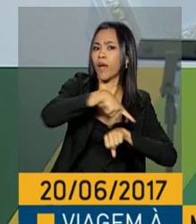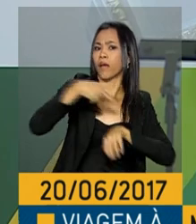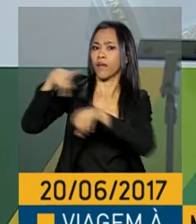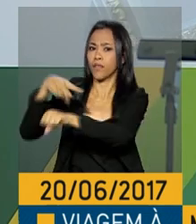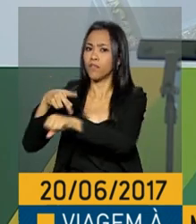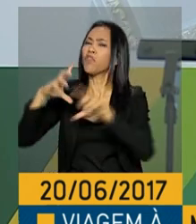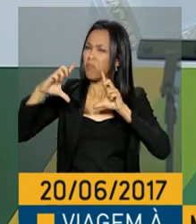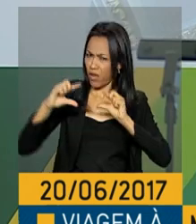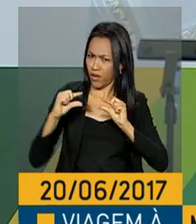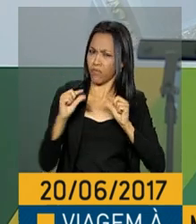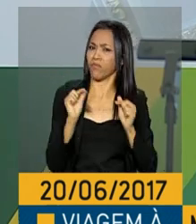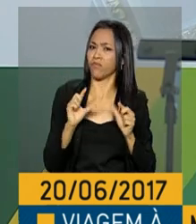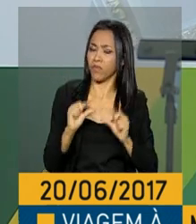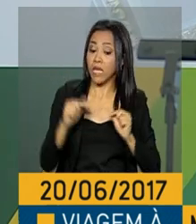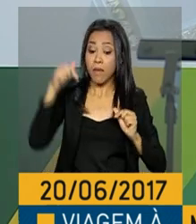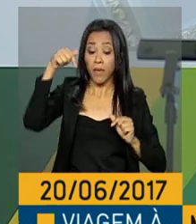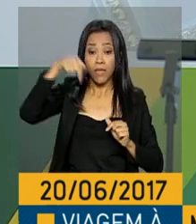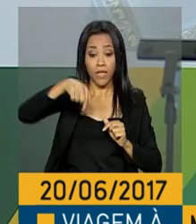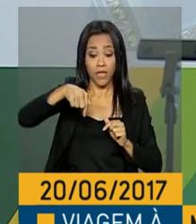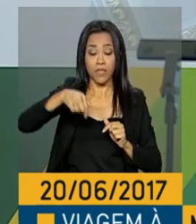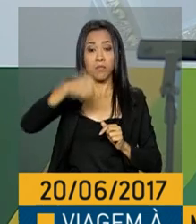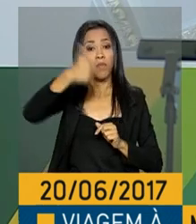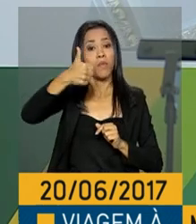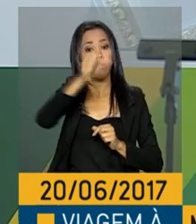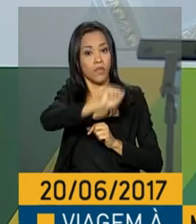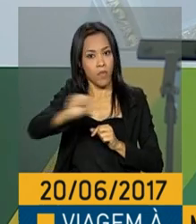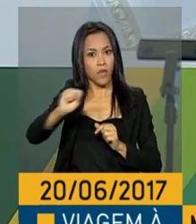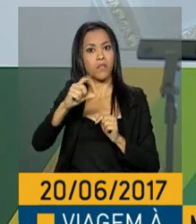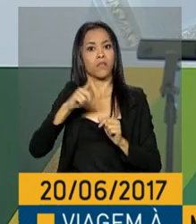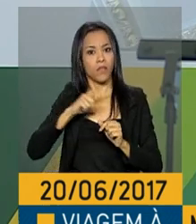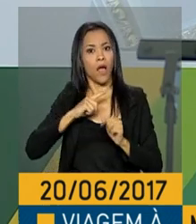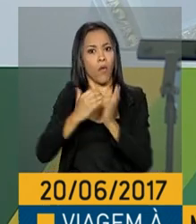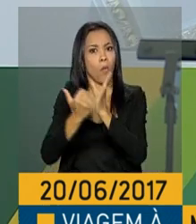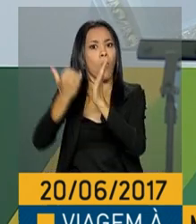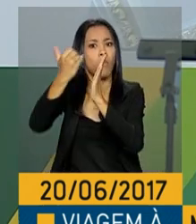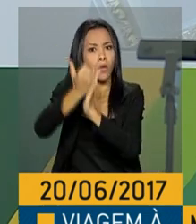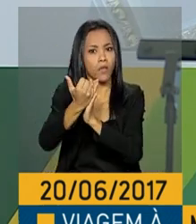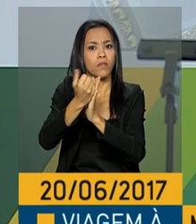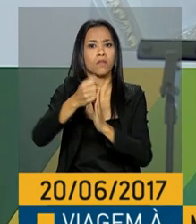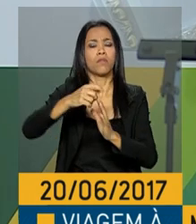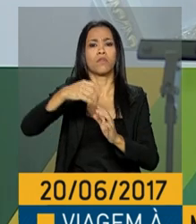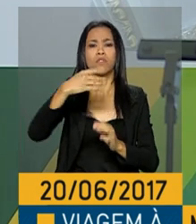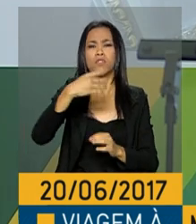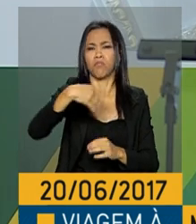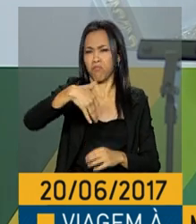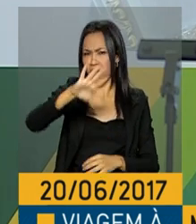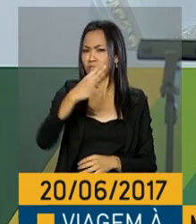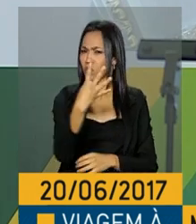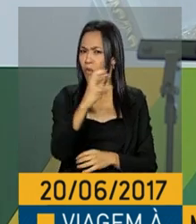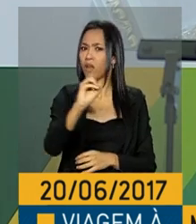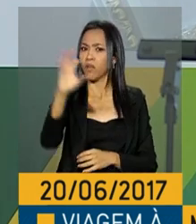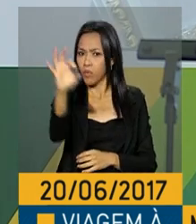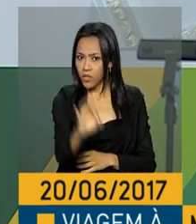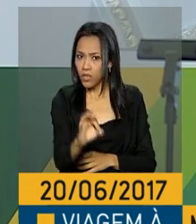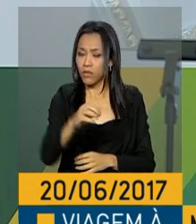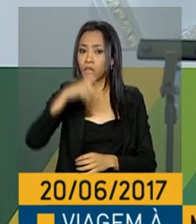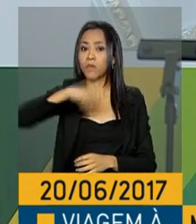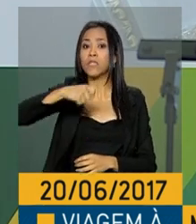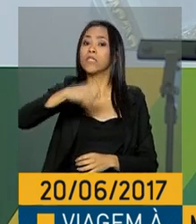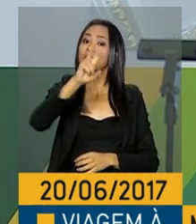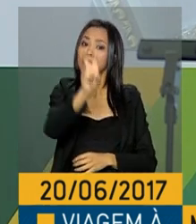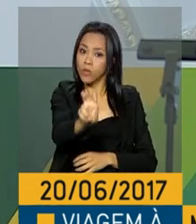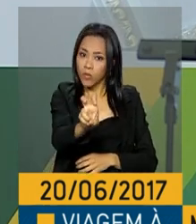baixo. Mas neste primeiro semestre já está registrando uma alta de mais de 40%, portanto, os primeiros